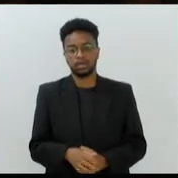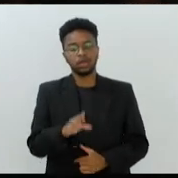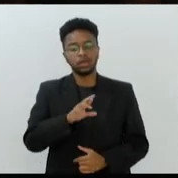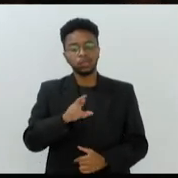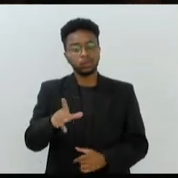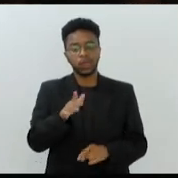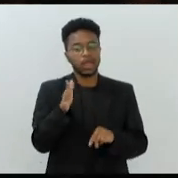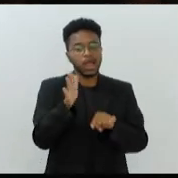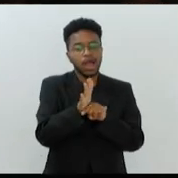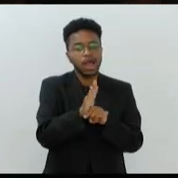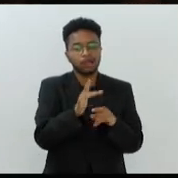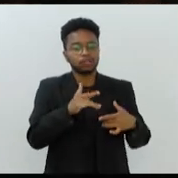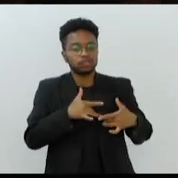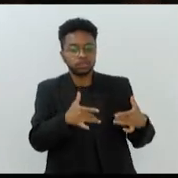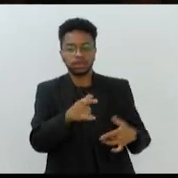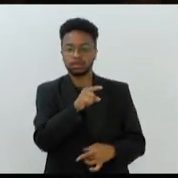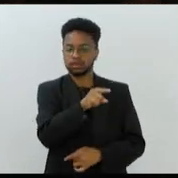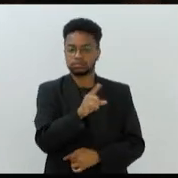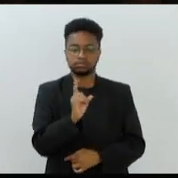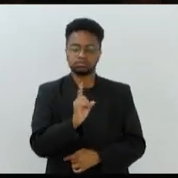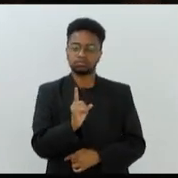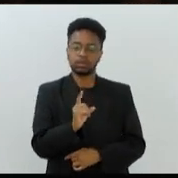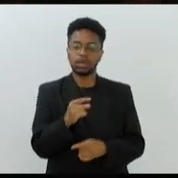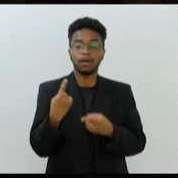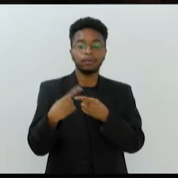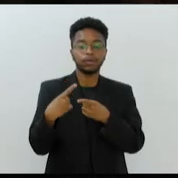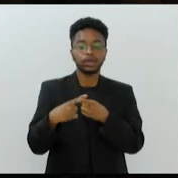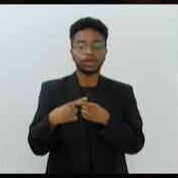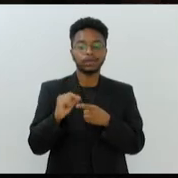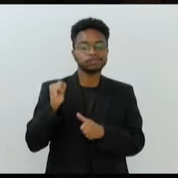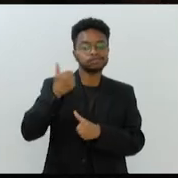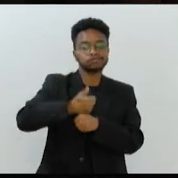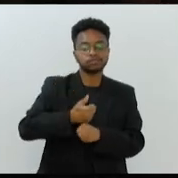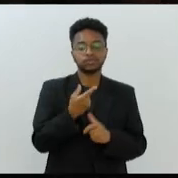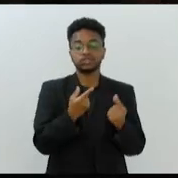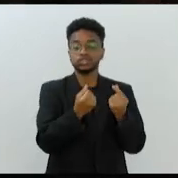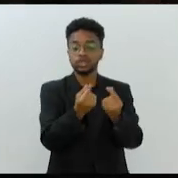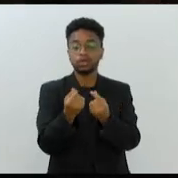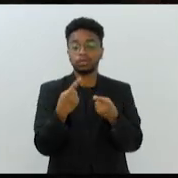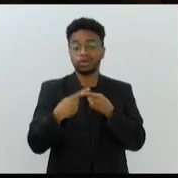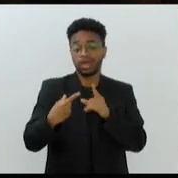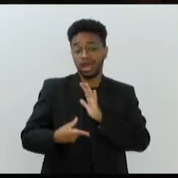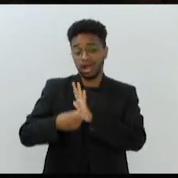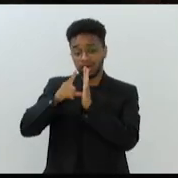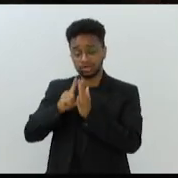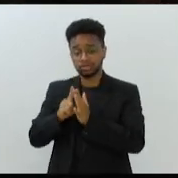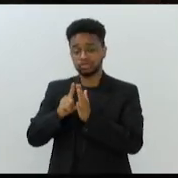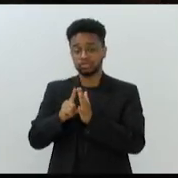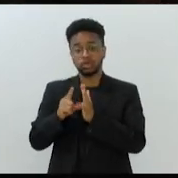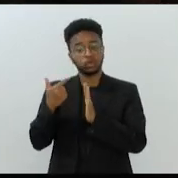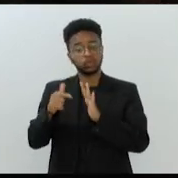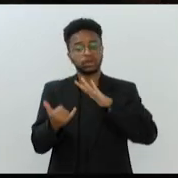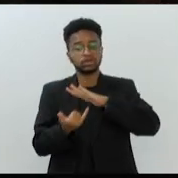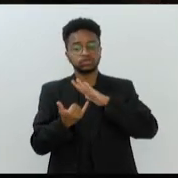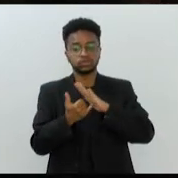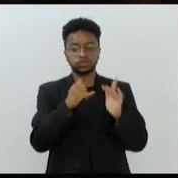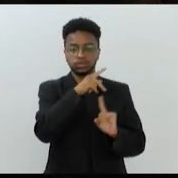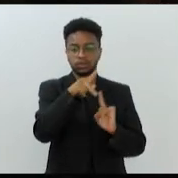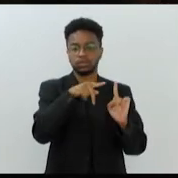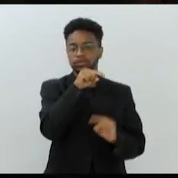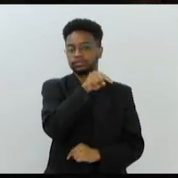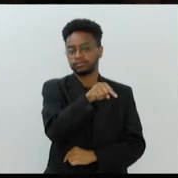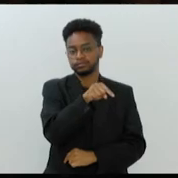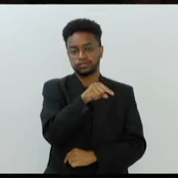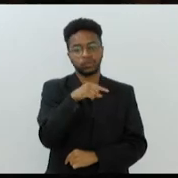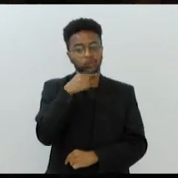jabuticaba. Não. É uma compensação financeira, porque antes não havia um Instituto de Previdência para